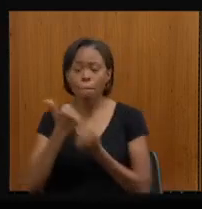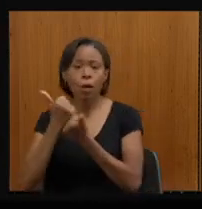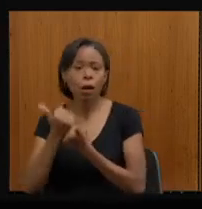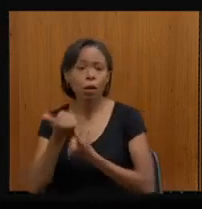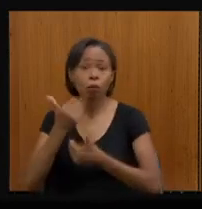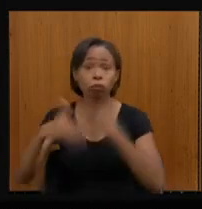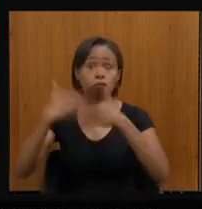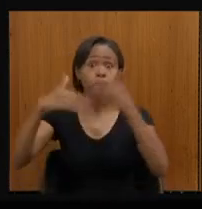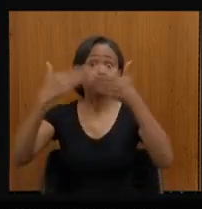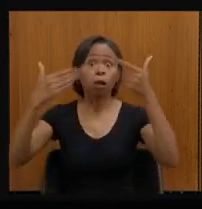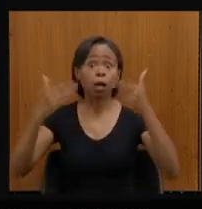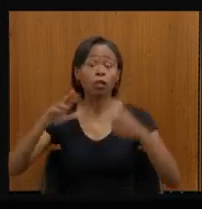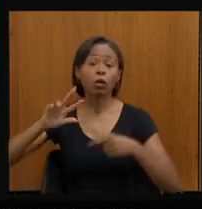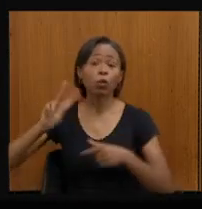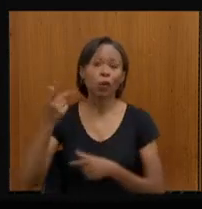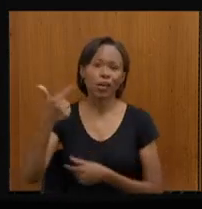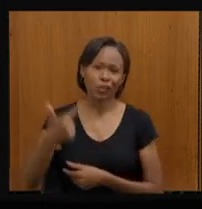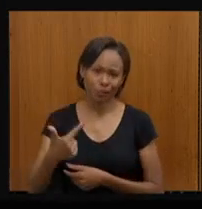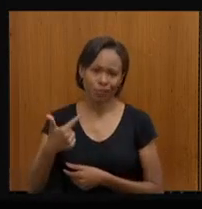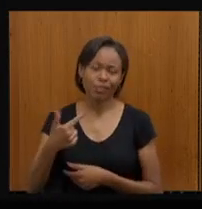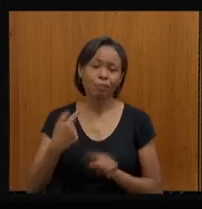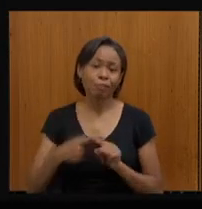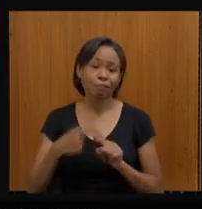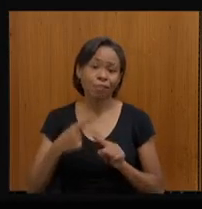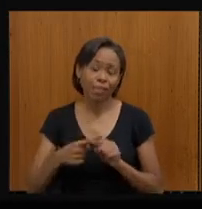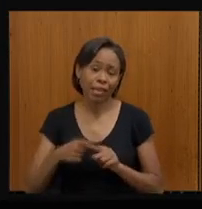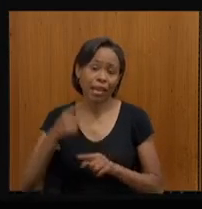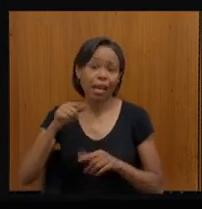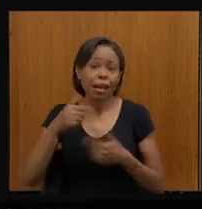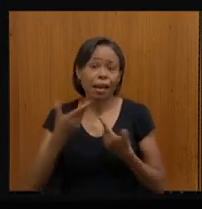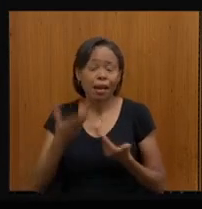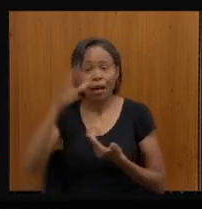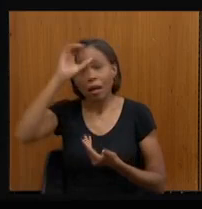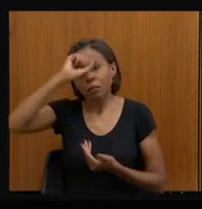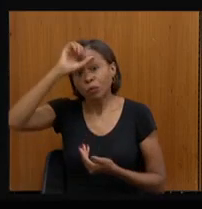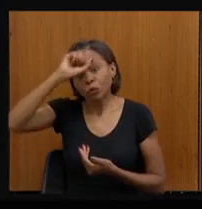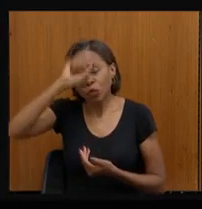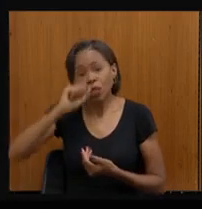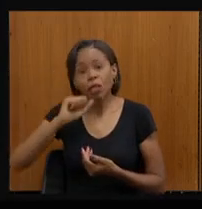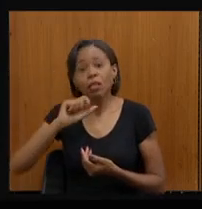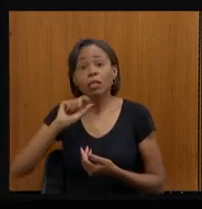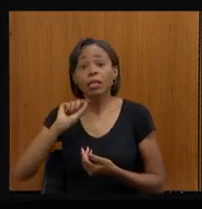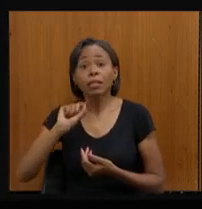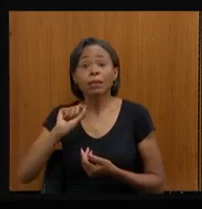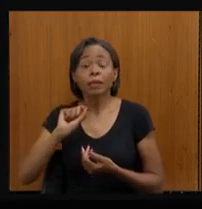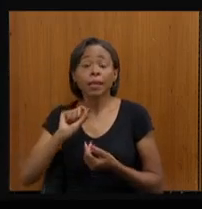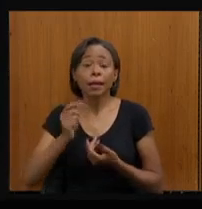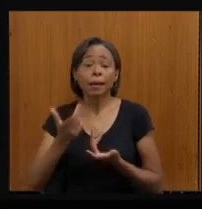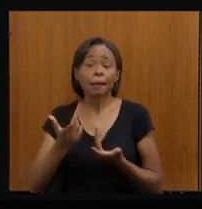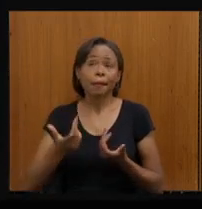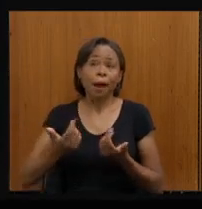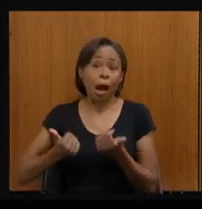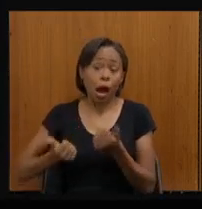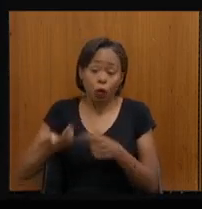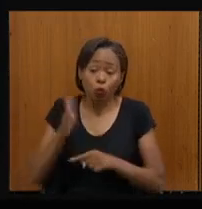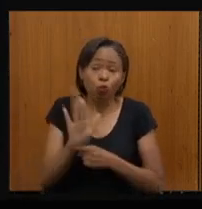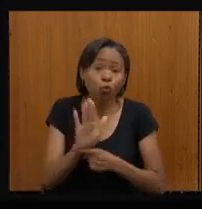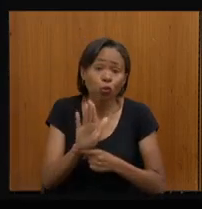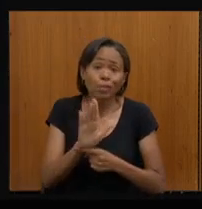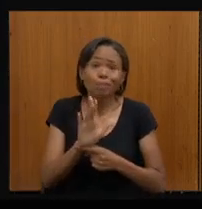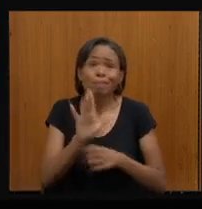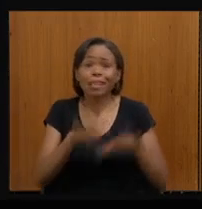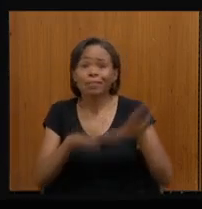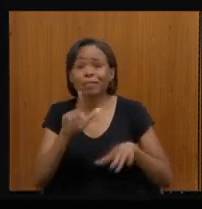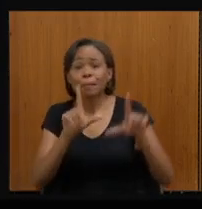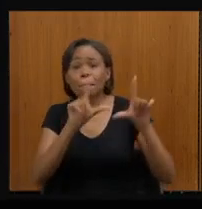mercado porque você aprende algum outro você a subsídios são menores e o processo